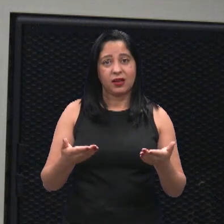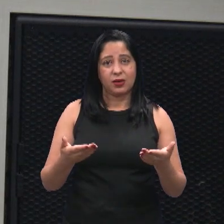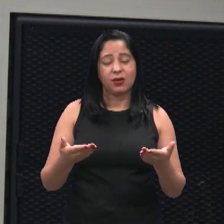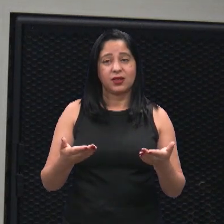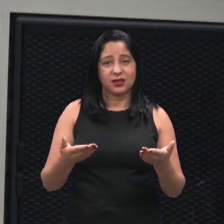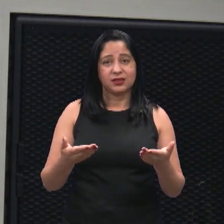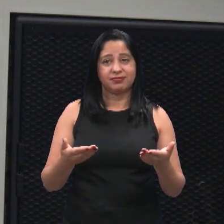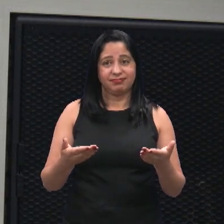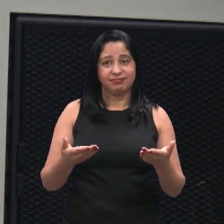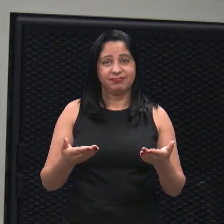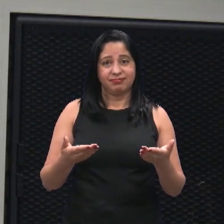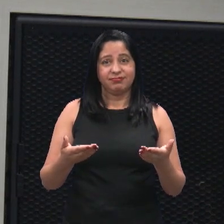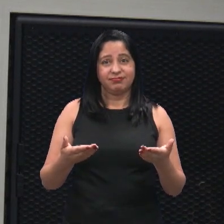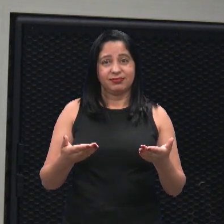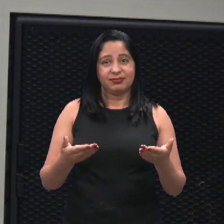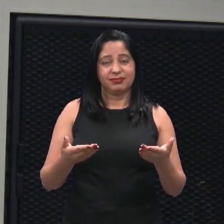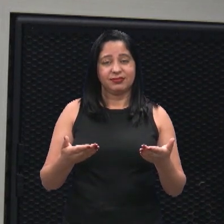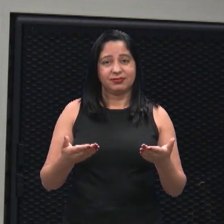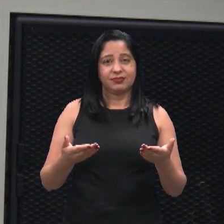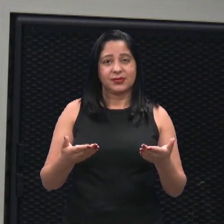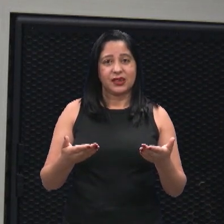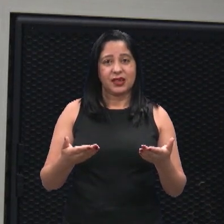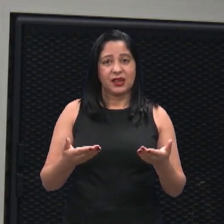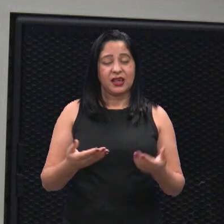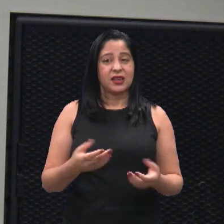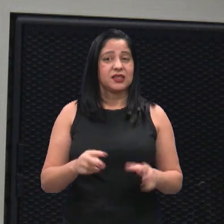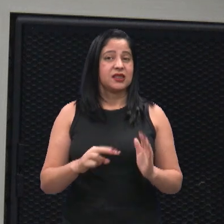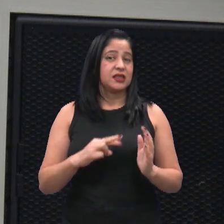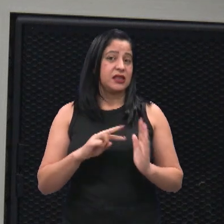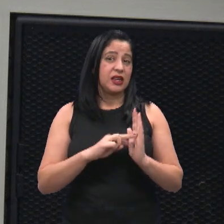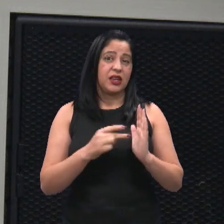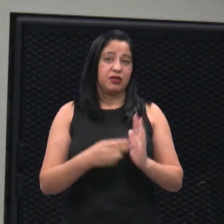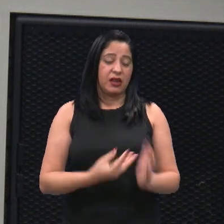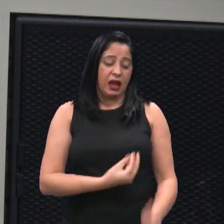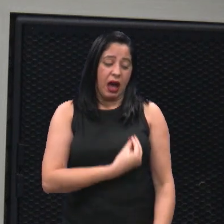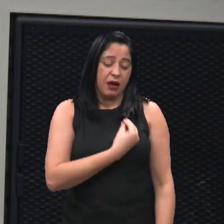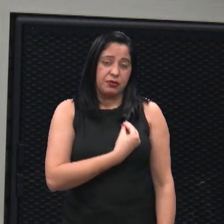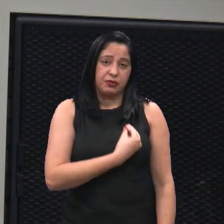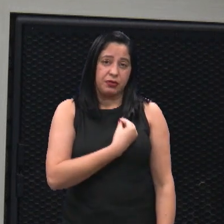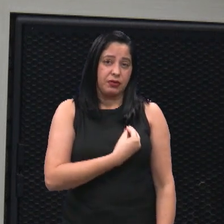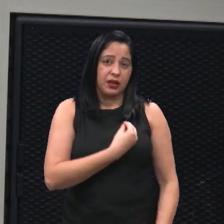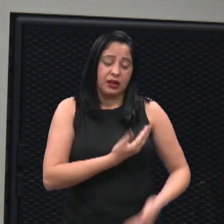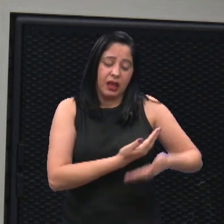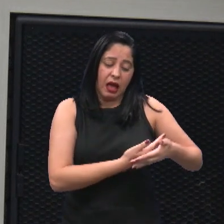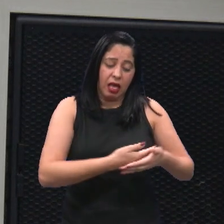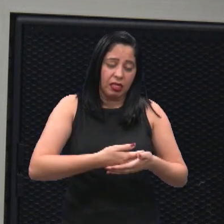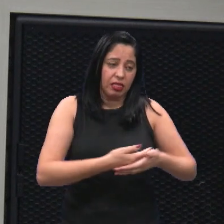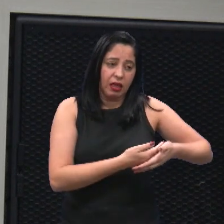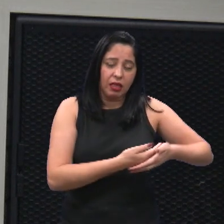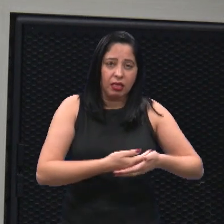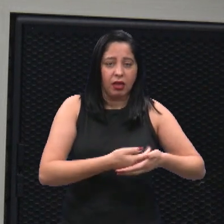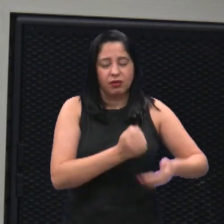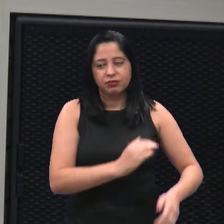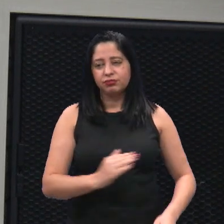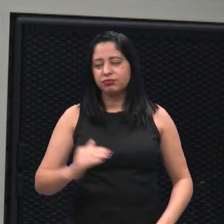vidas humanas, né? Desde a concepção até a morte natural, são vidas humanas que merecem